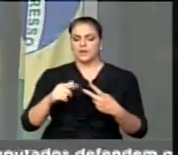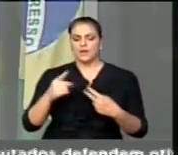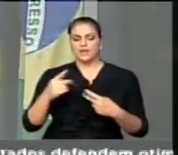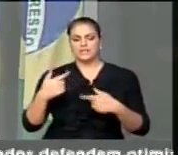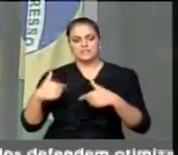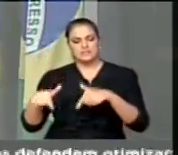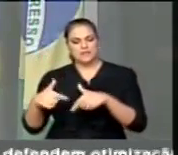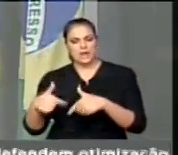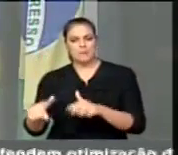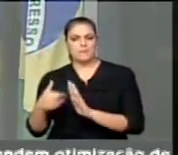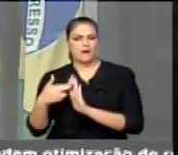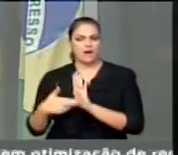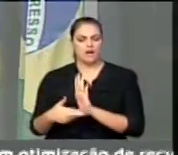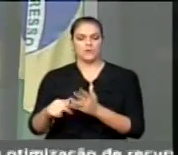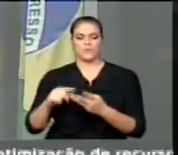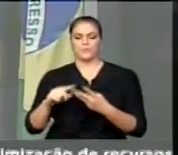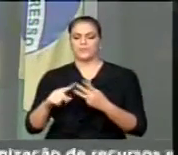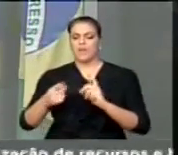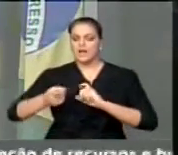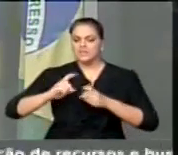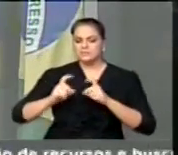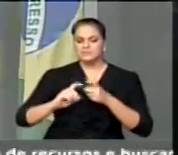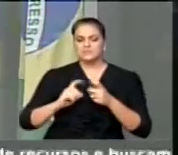reforma administrativa,